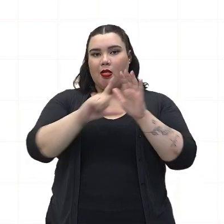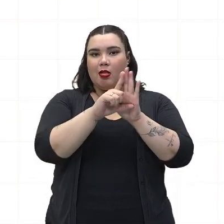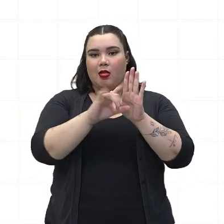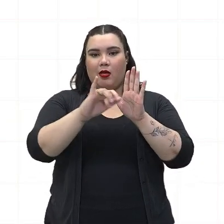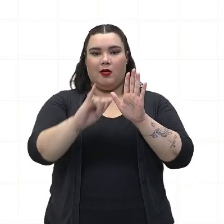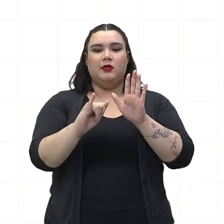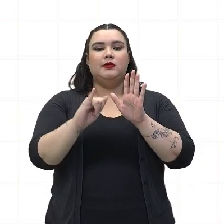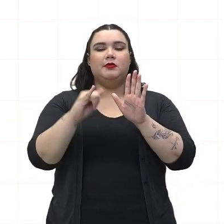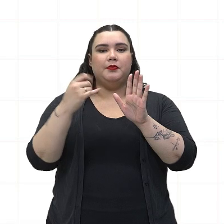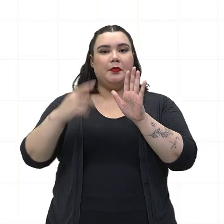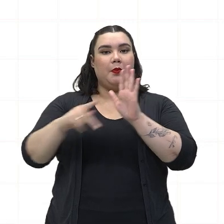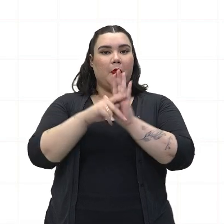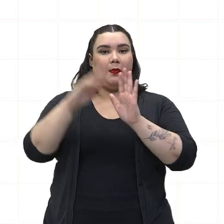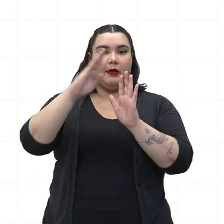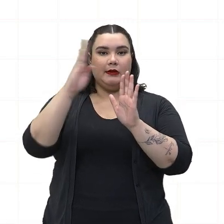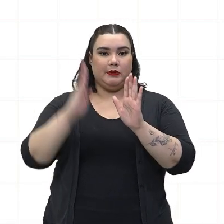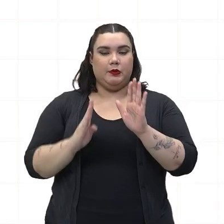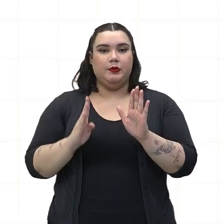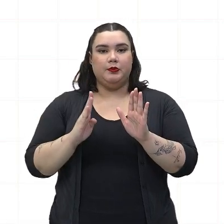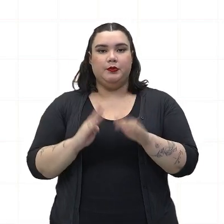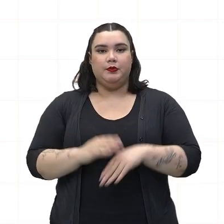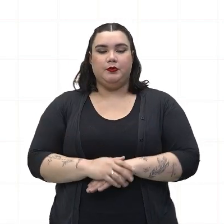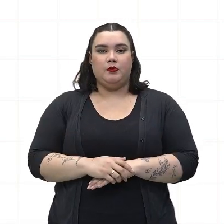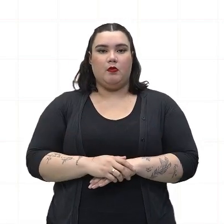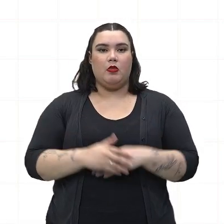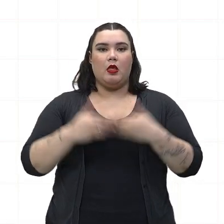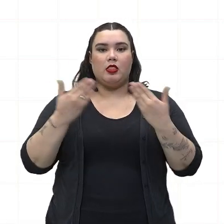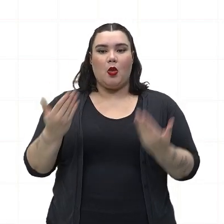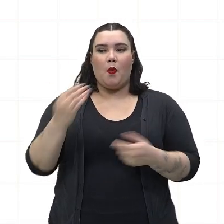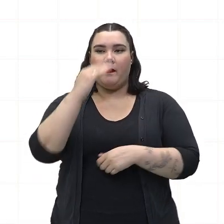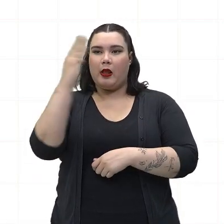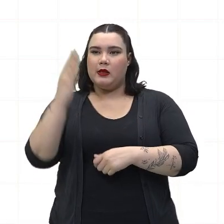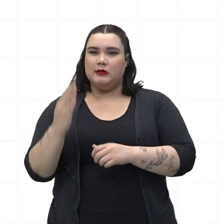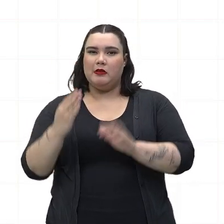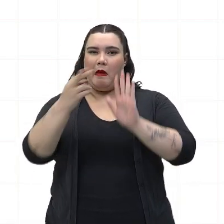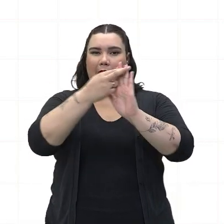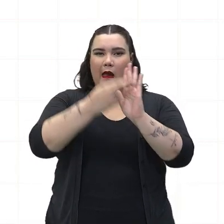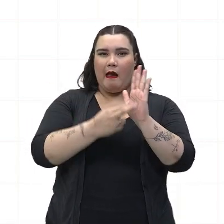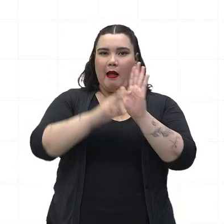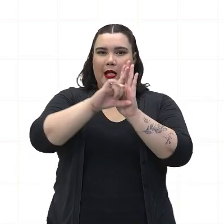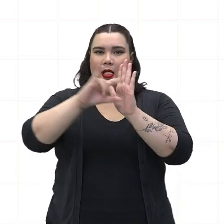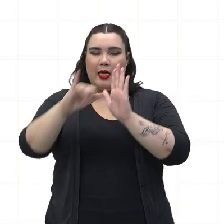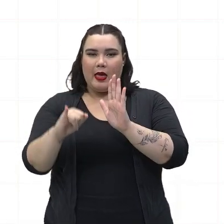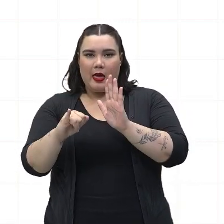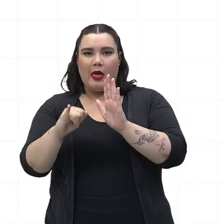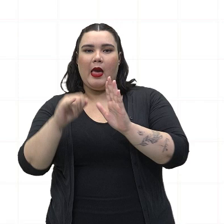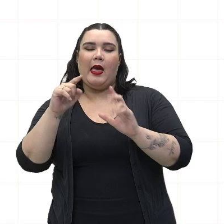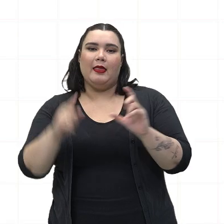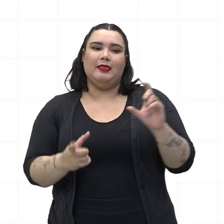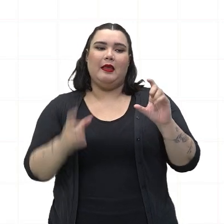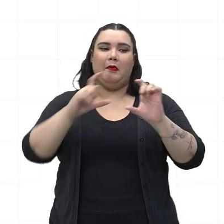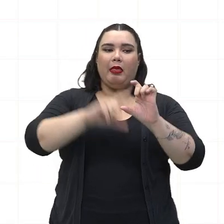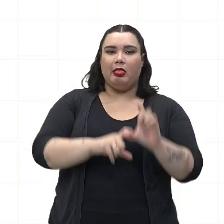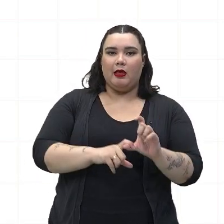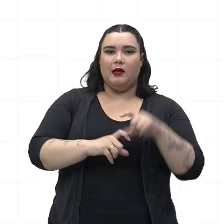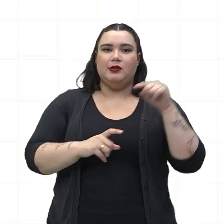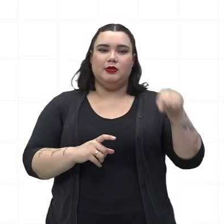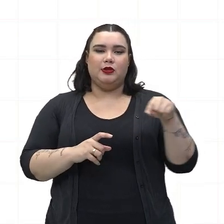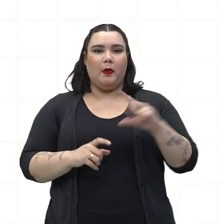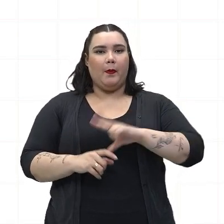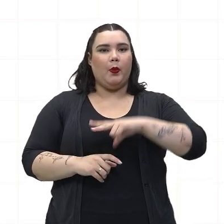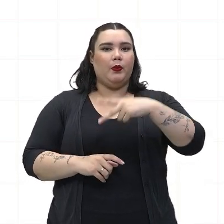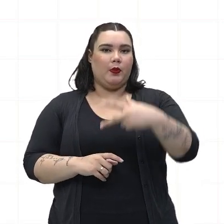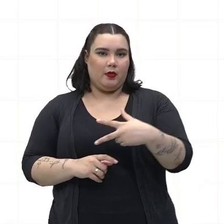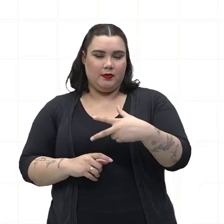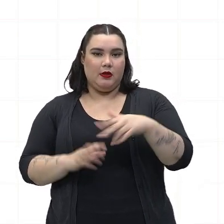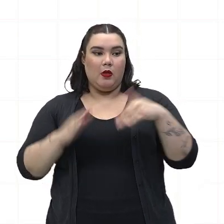leis que eram impostas no Brasil. Então, o Brasil era regido basicamente pelas leis da metrópole, ou seja, o que era definido como lei em